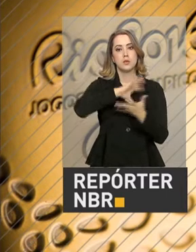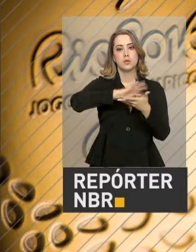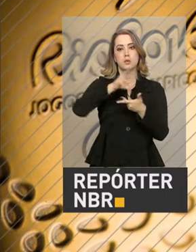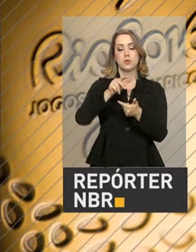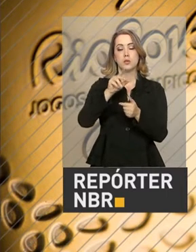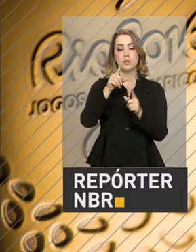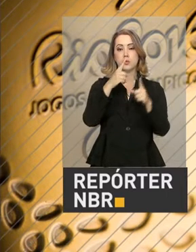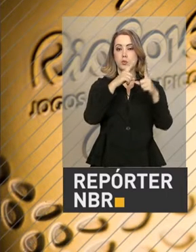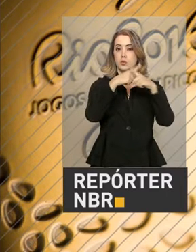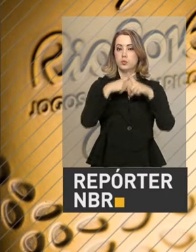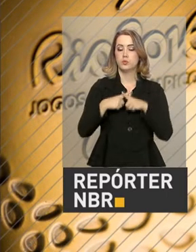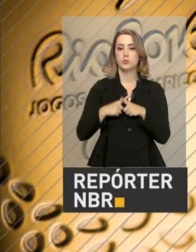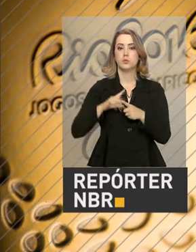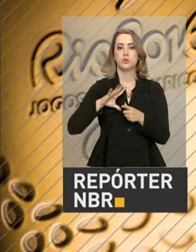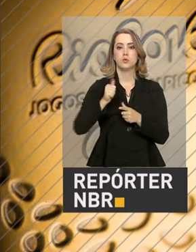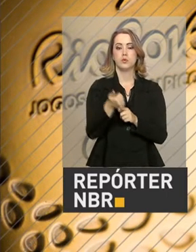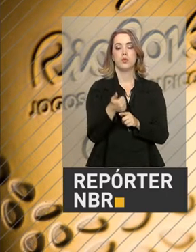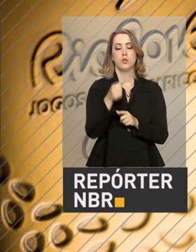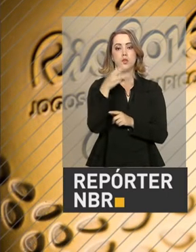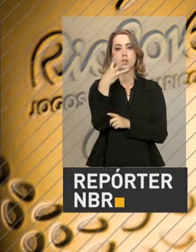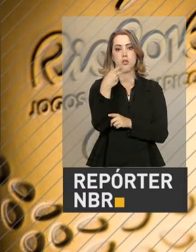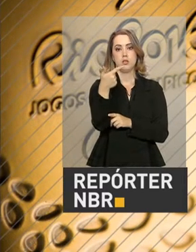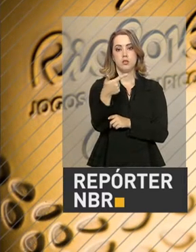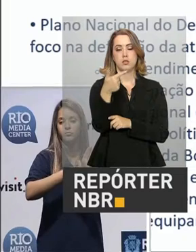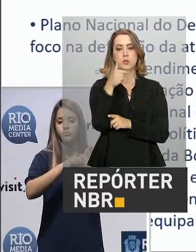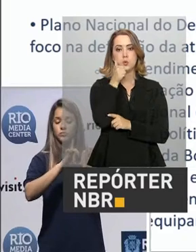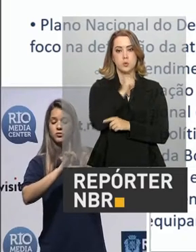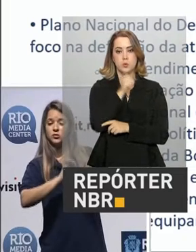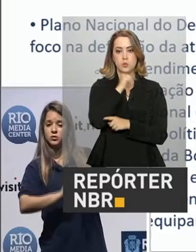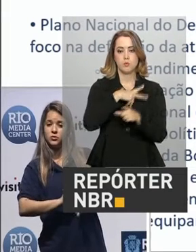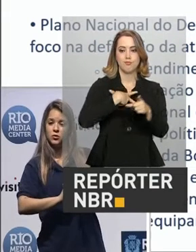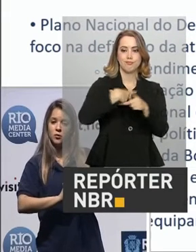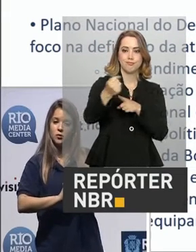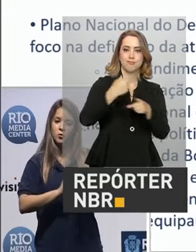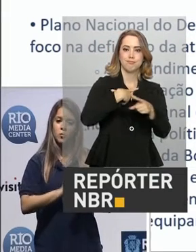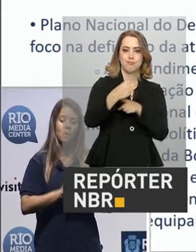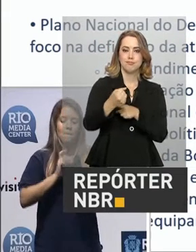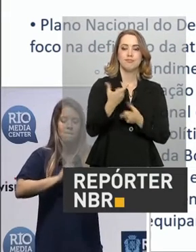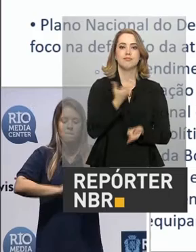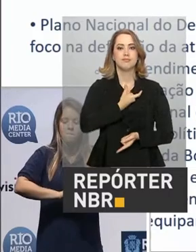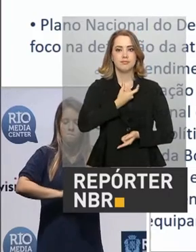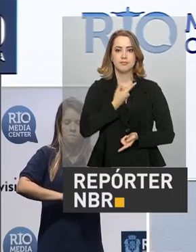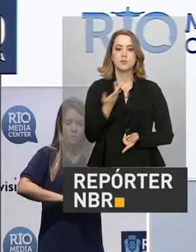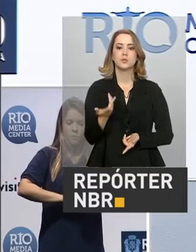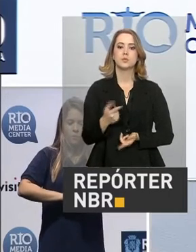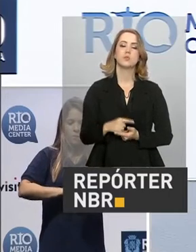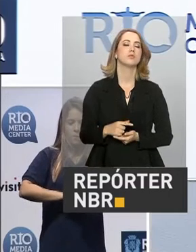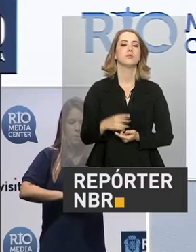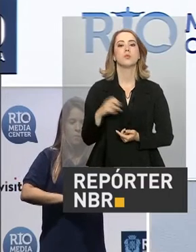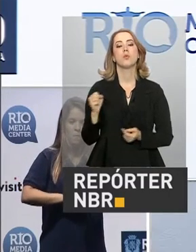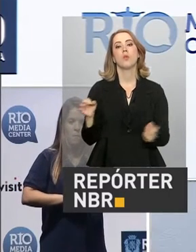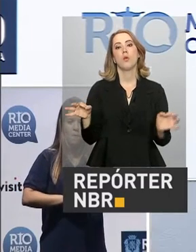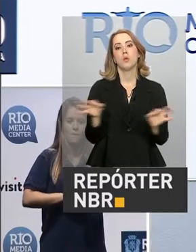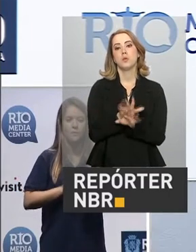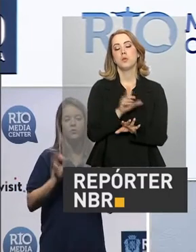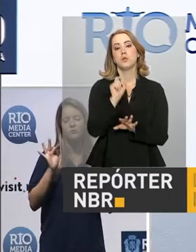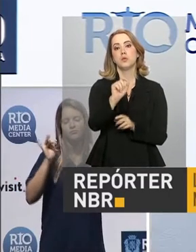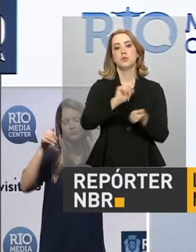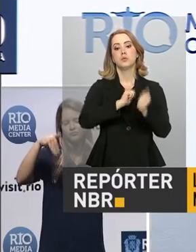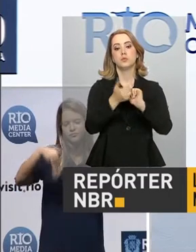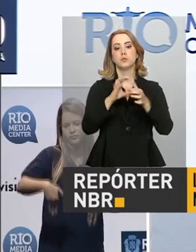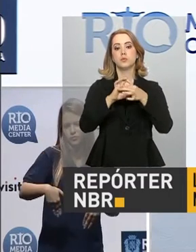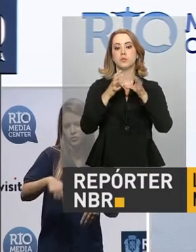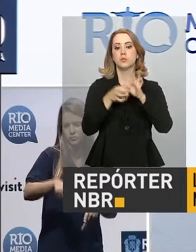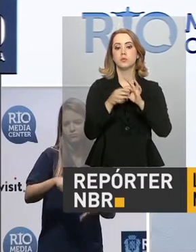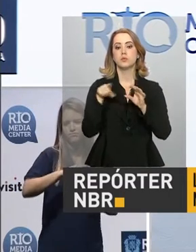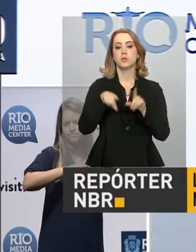paralimpíadas foram 32 medalhas para mulheres Ramos os jogos paralímpicos e portanto